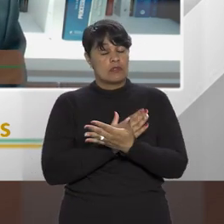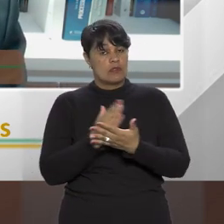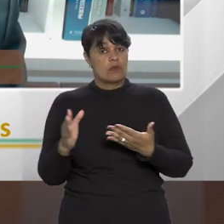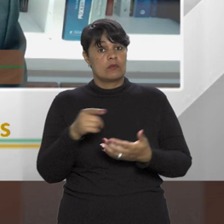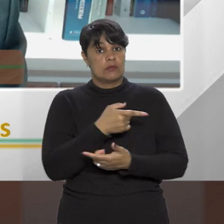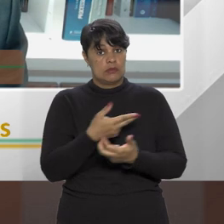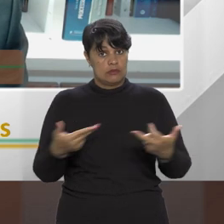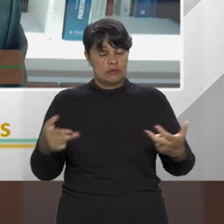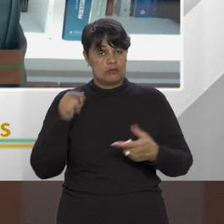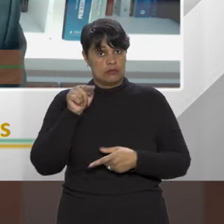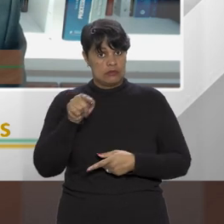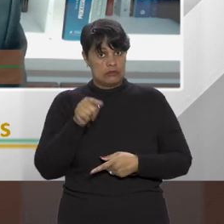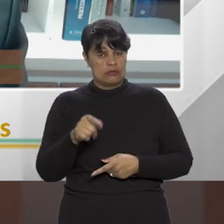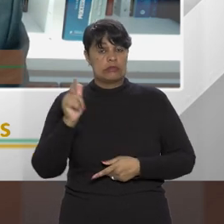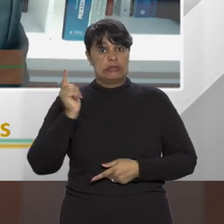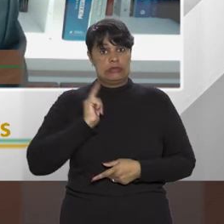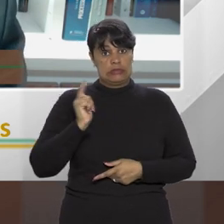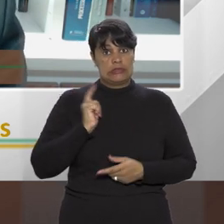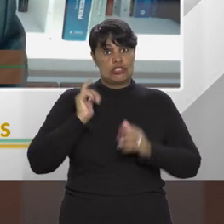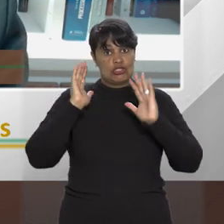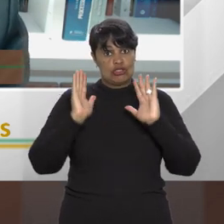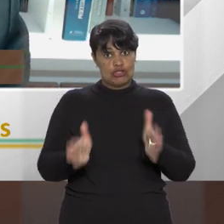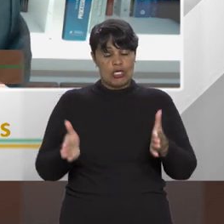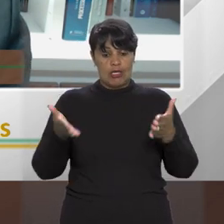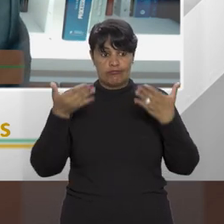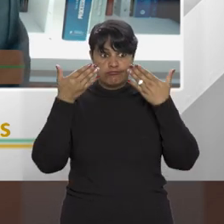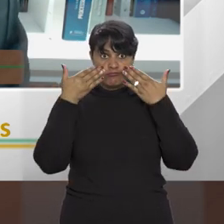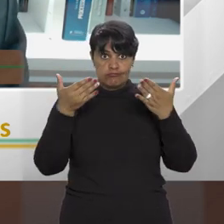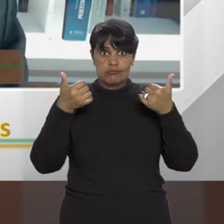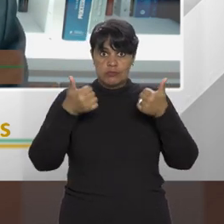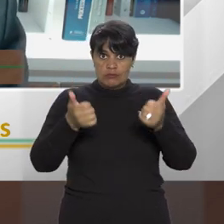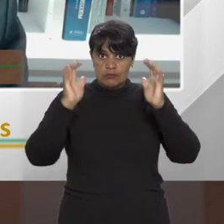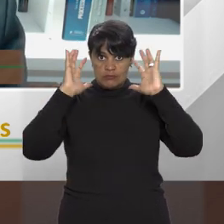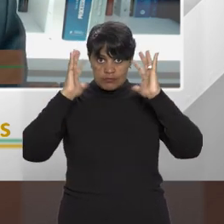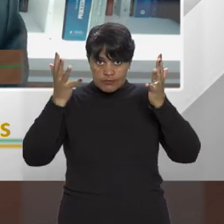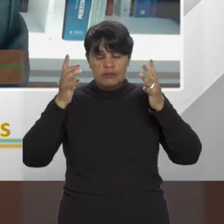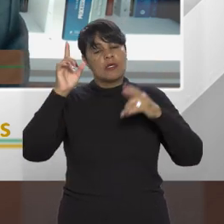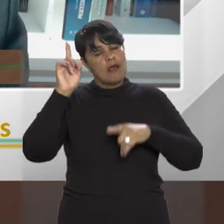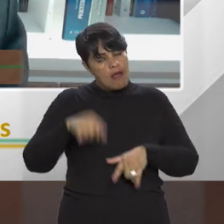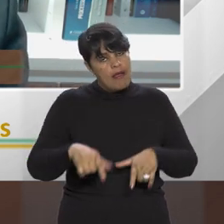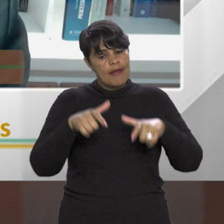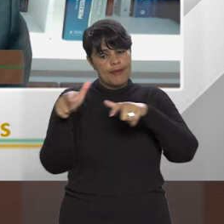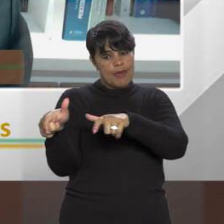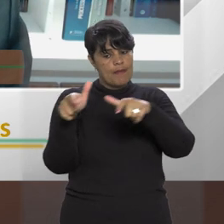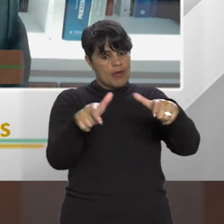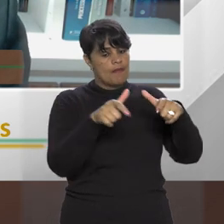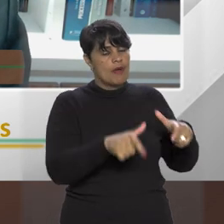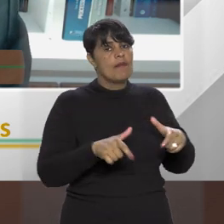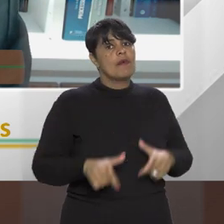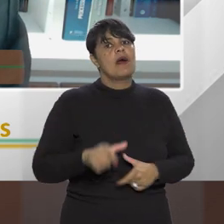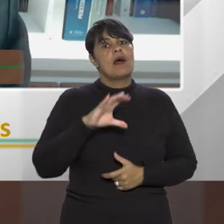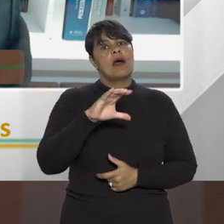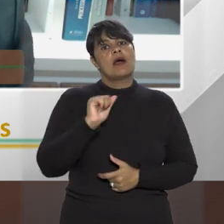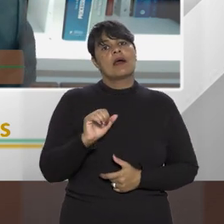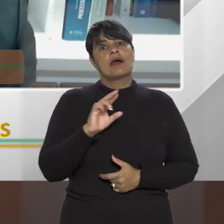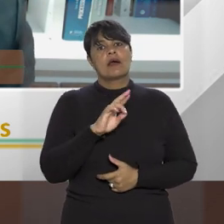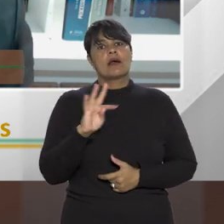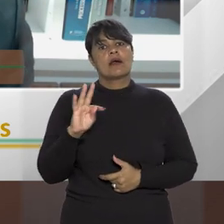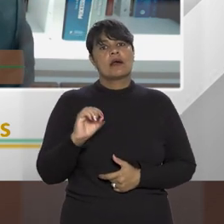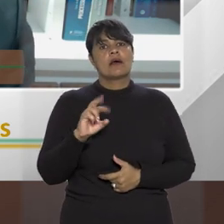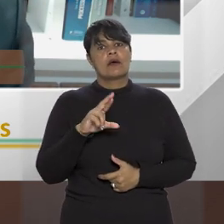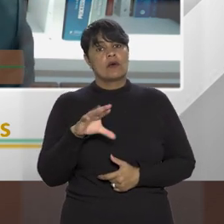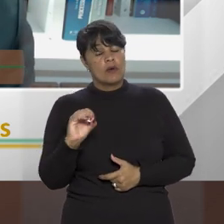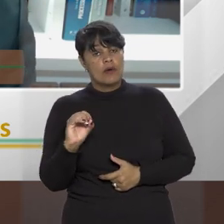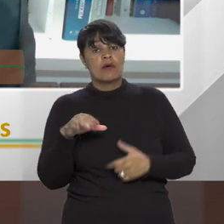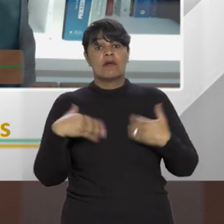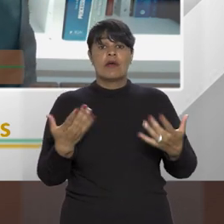as serventias. Afinal de contas, nós temos municípios no Brasil que não têm comarca, não têm fórum. Mas esse